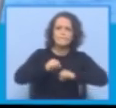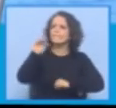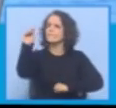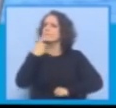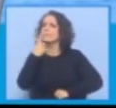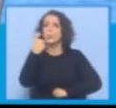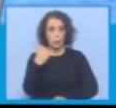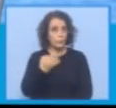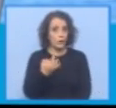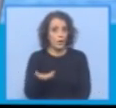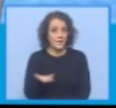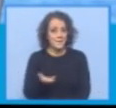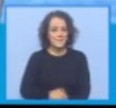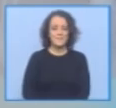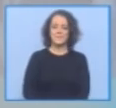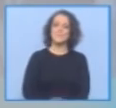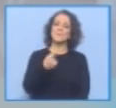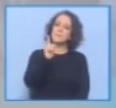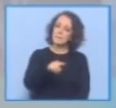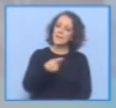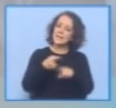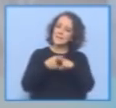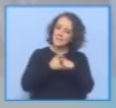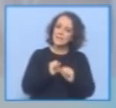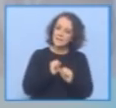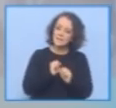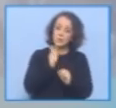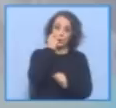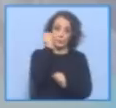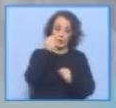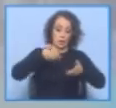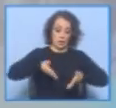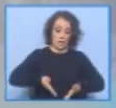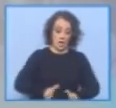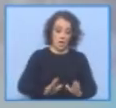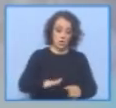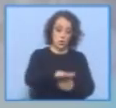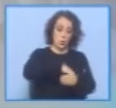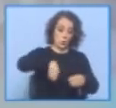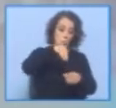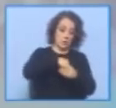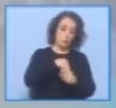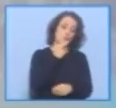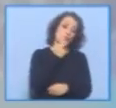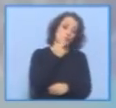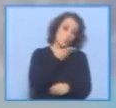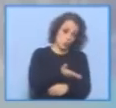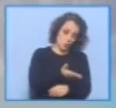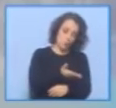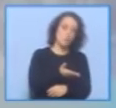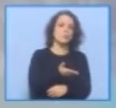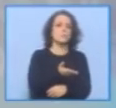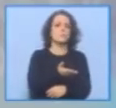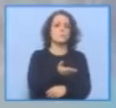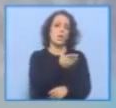Claro. Há aqui também uma realidade que me parece interessante. O menino nasce num contexto judaico, não é? Ele já